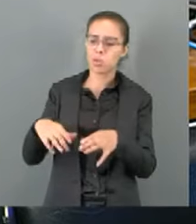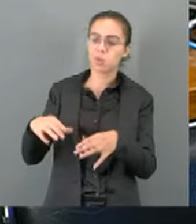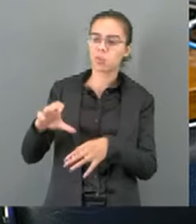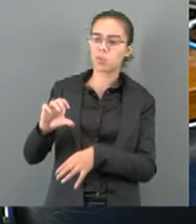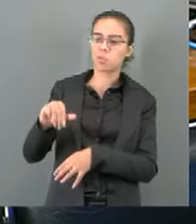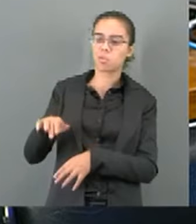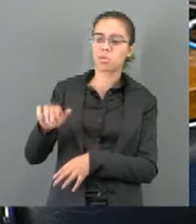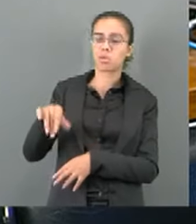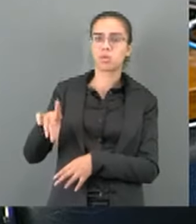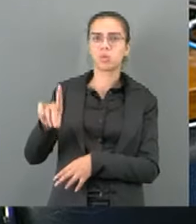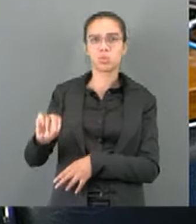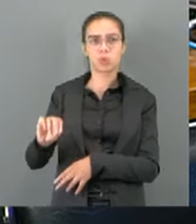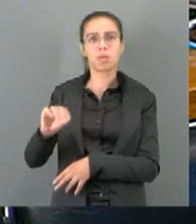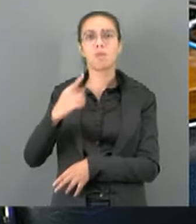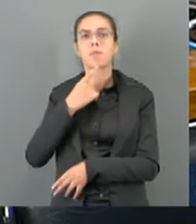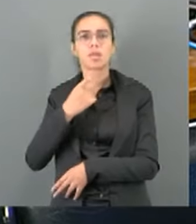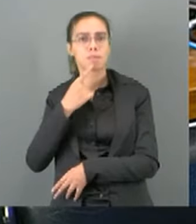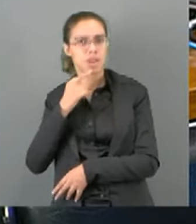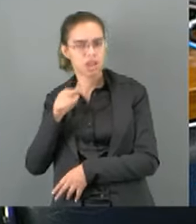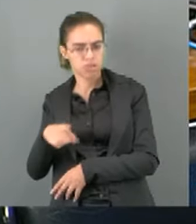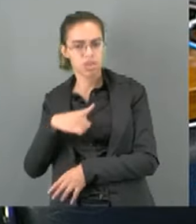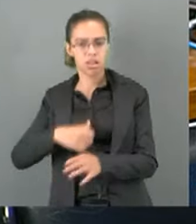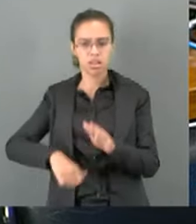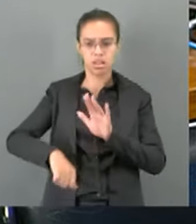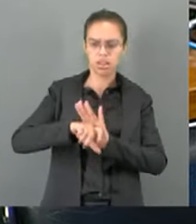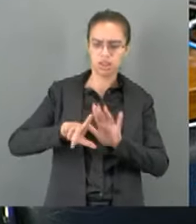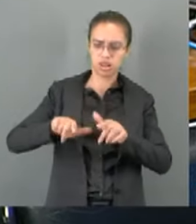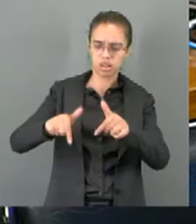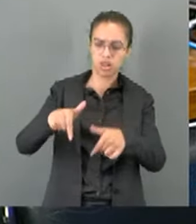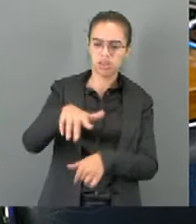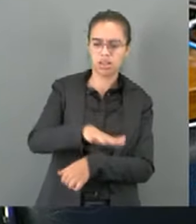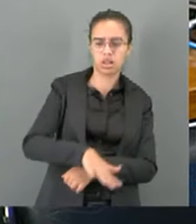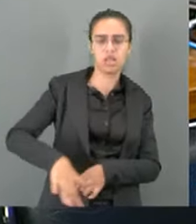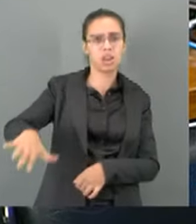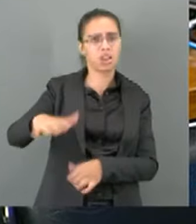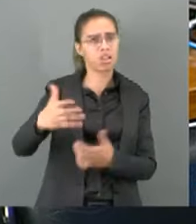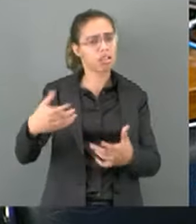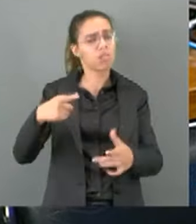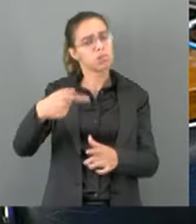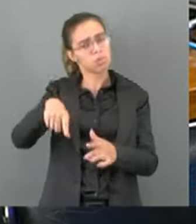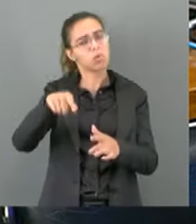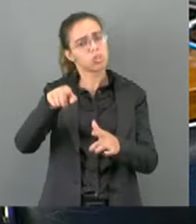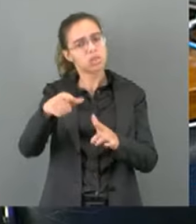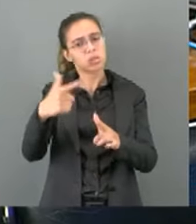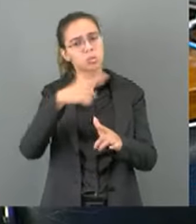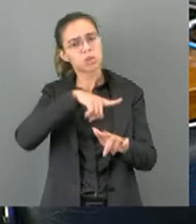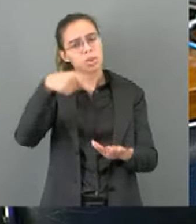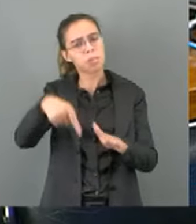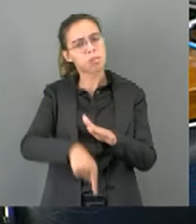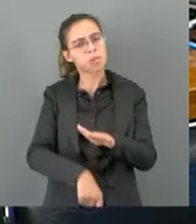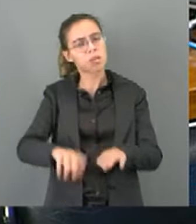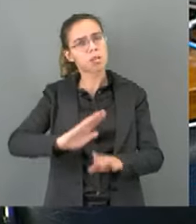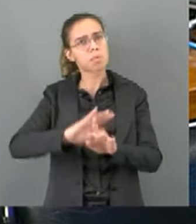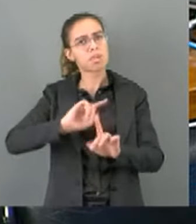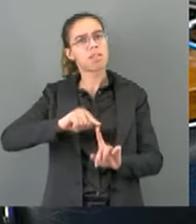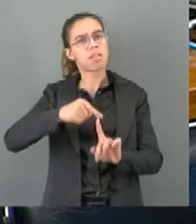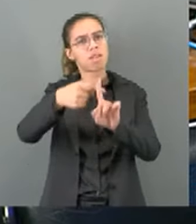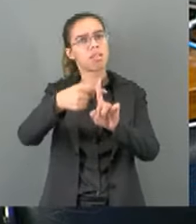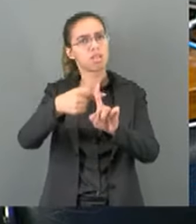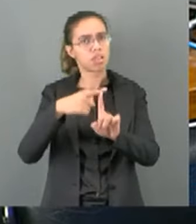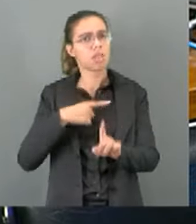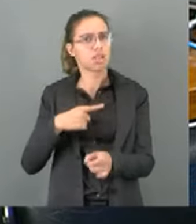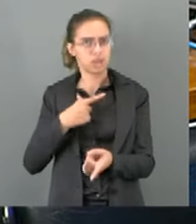crime. E estão atuando nesse mercado. Eu gostaria que o senhor pudesse mergulhar um pouco mais nesse assunto, tá? Por ser tão crítico e